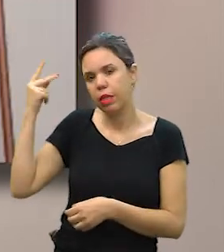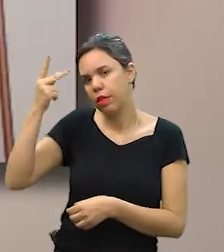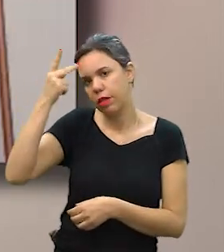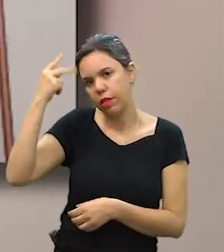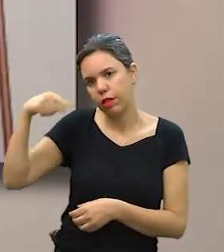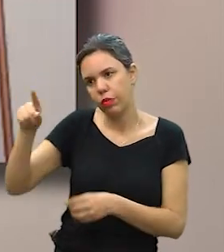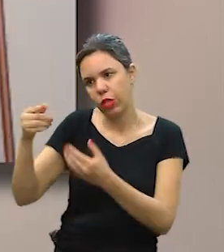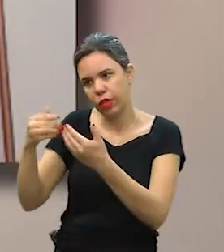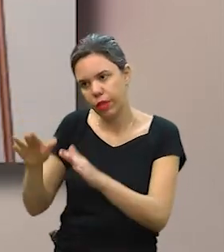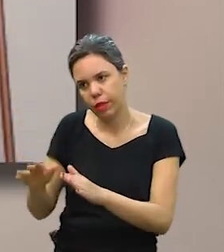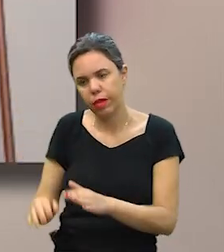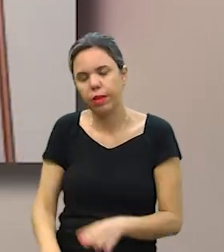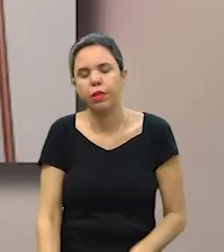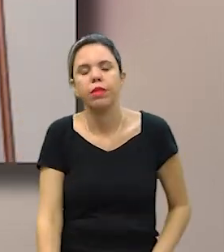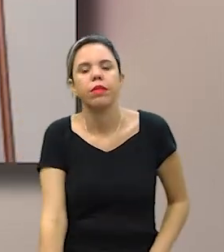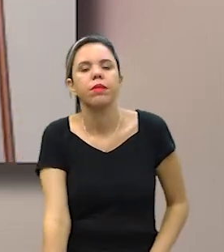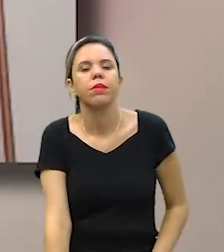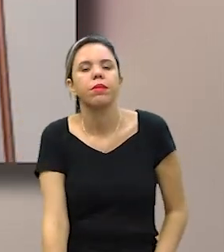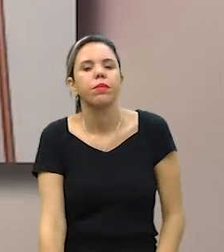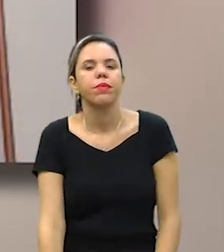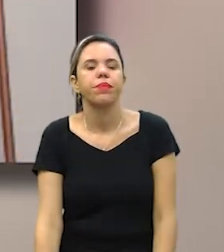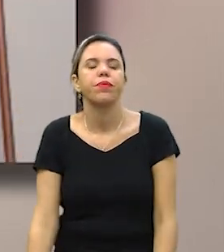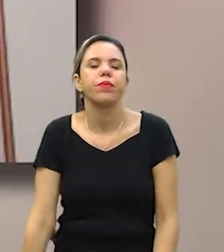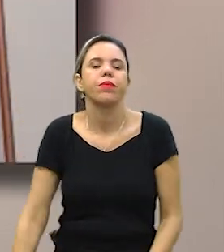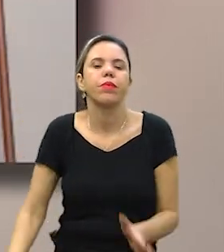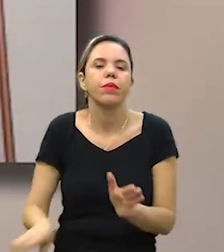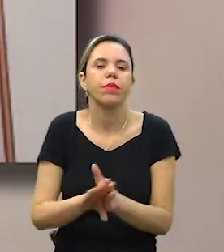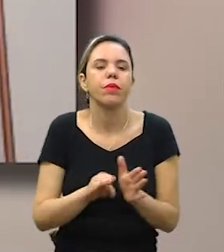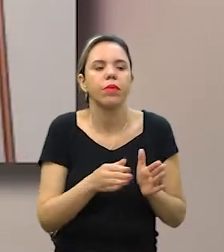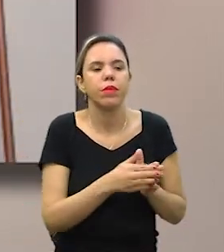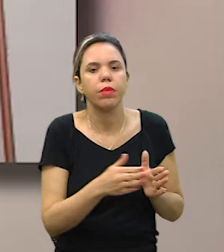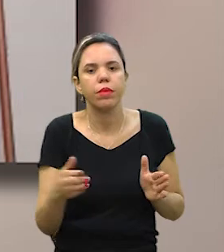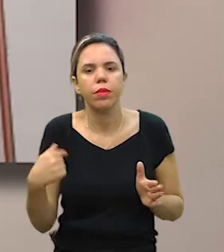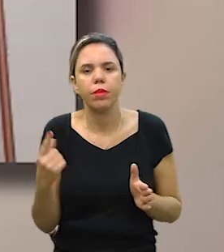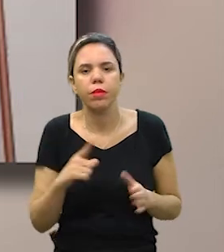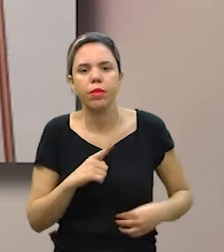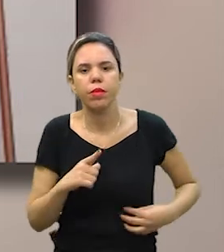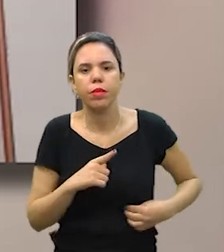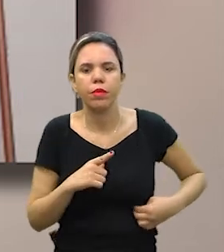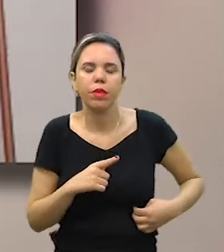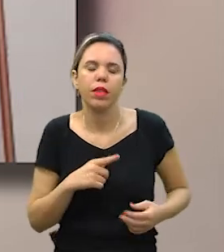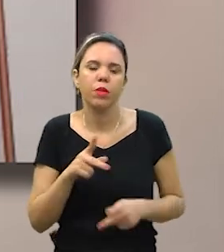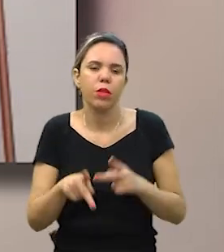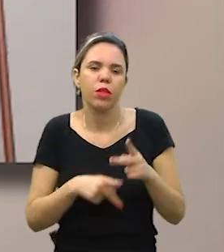antigamente, quando eles foram lançados, eles vieram numa época